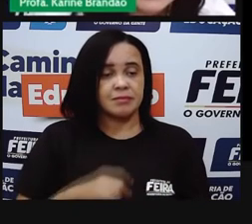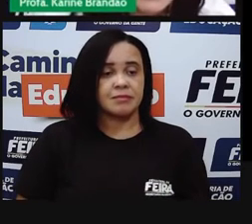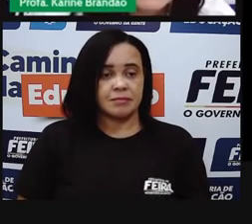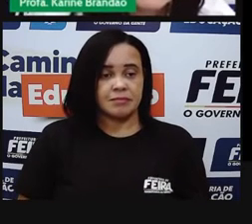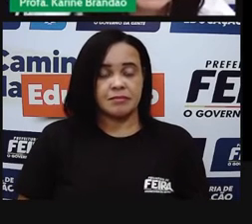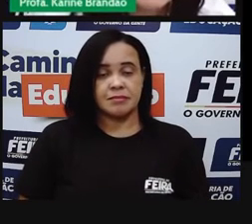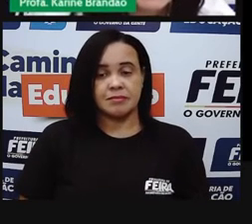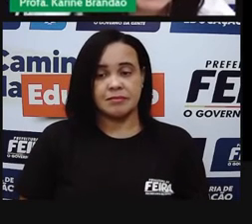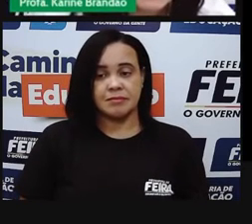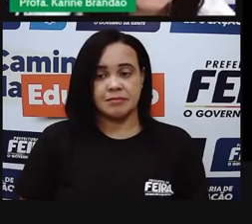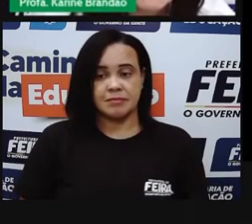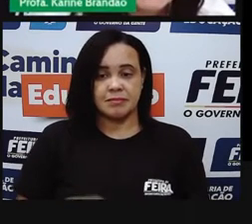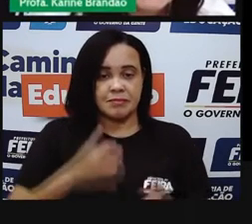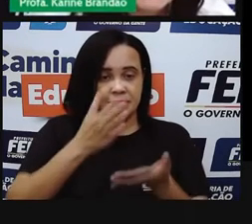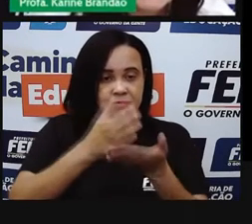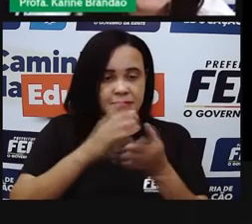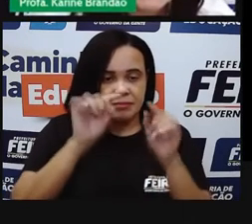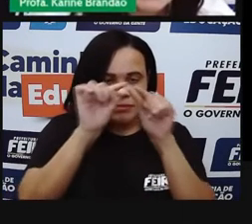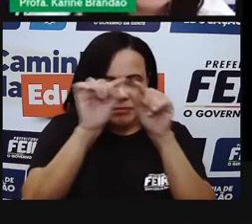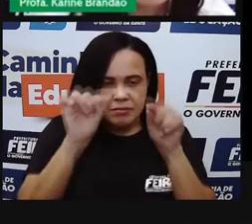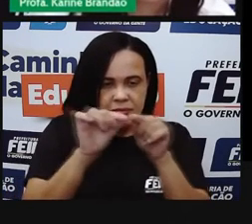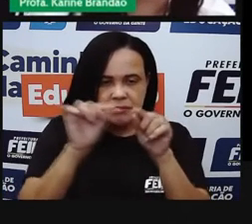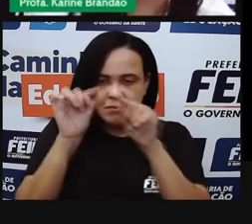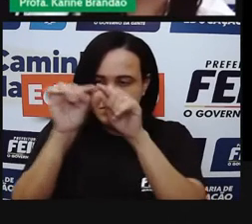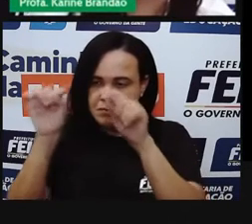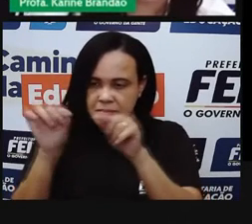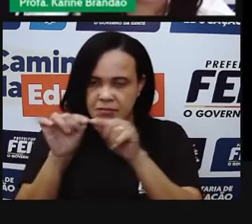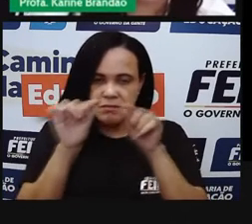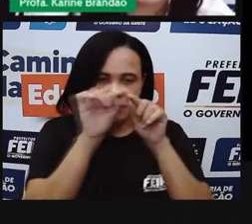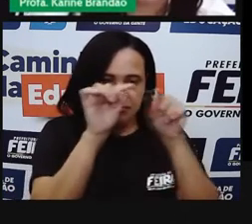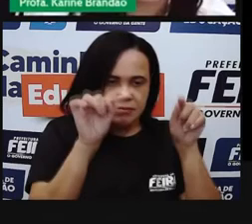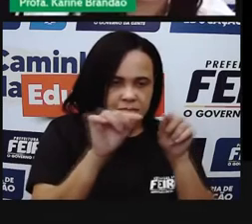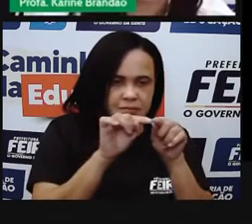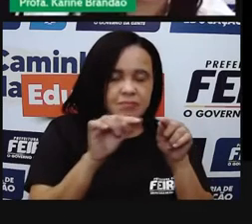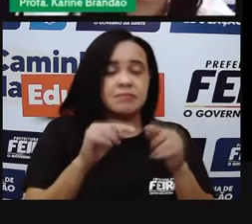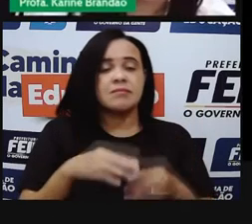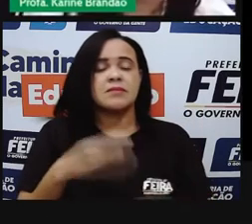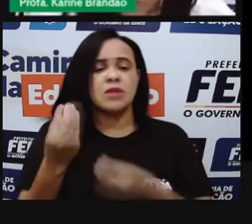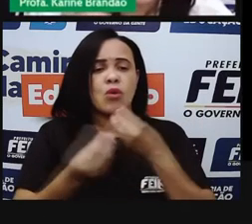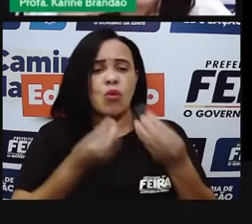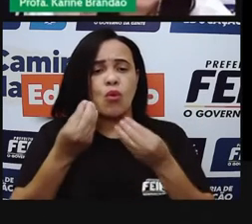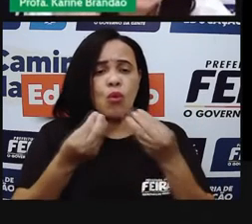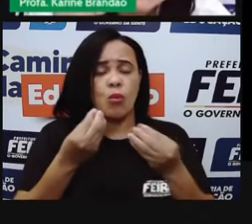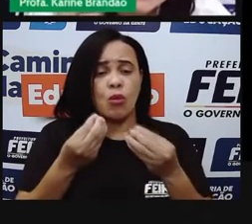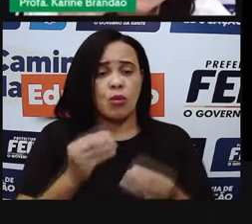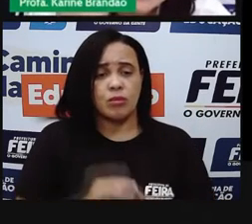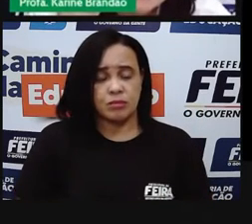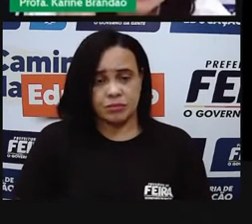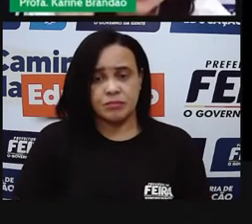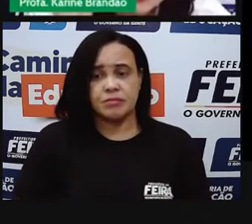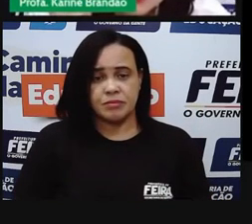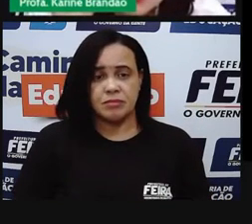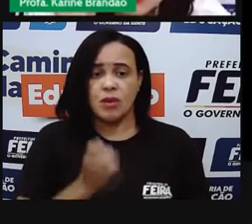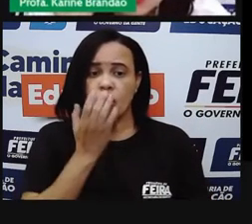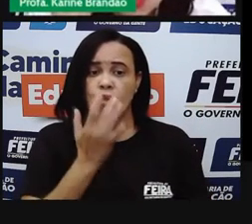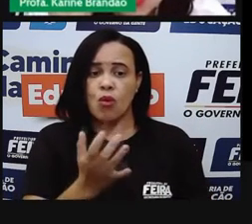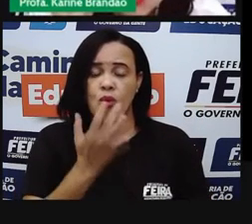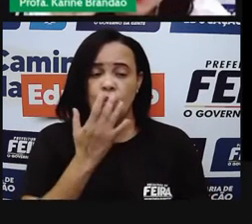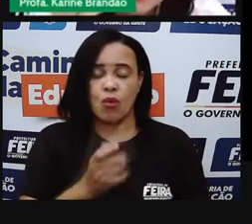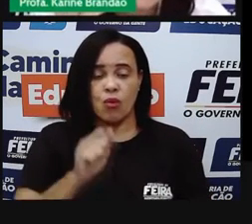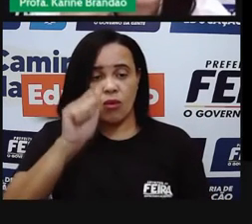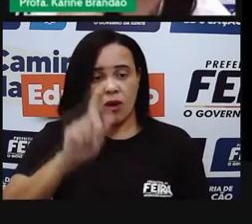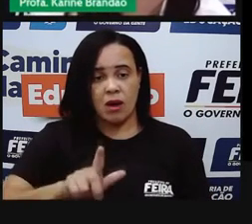vendo essas divisóriazinhas aqui, né? Que a gente tem esses retângulos, uma cor assim, lembra um azul,